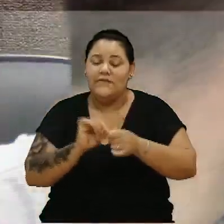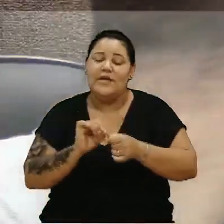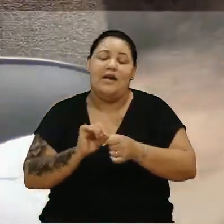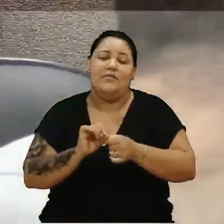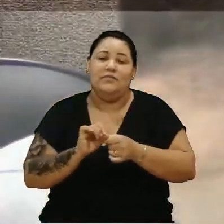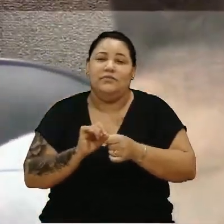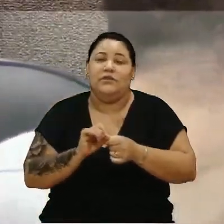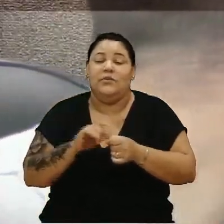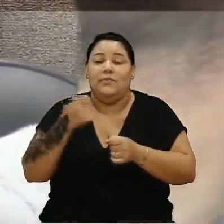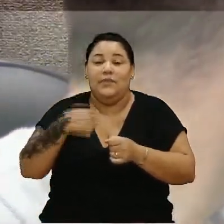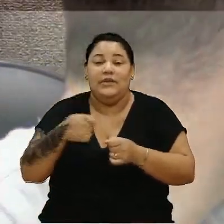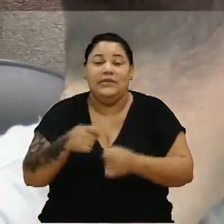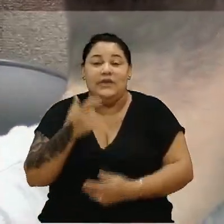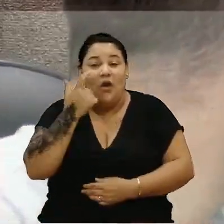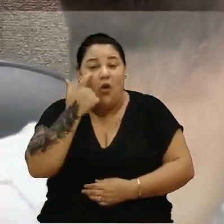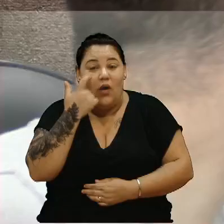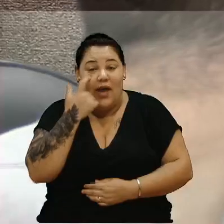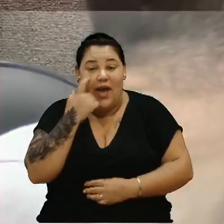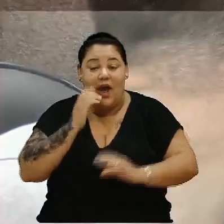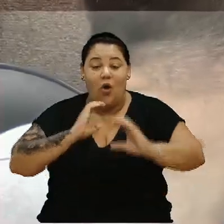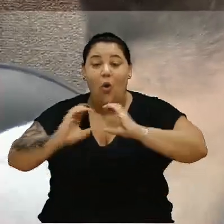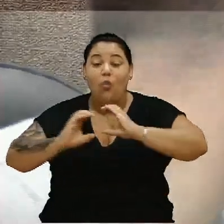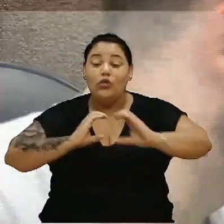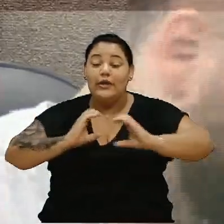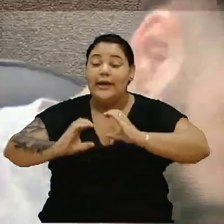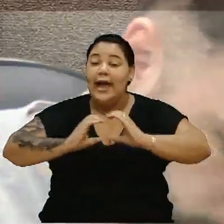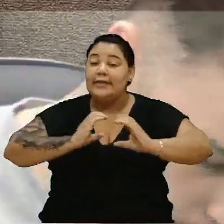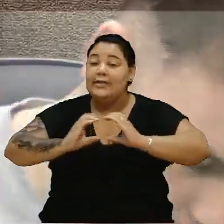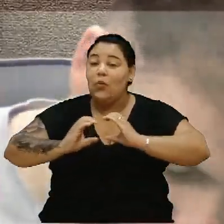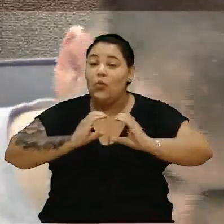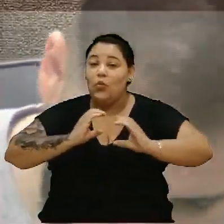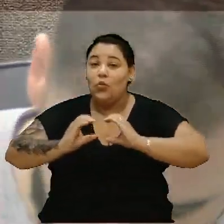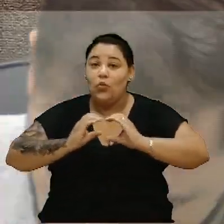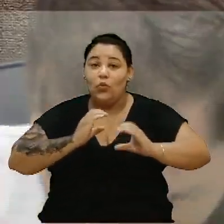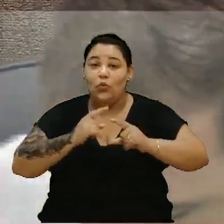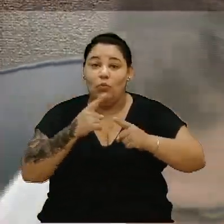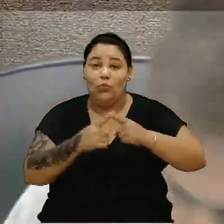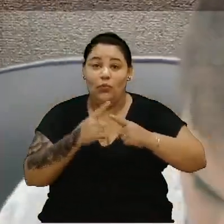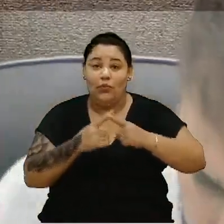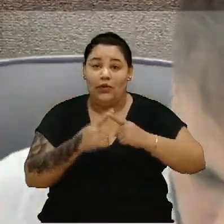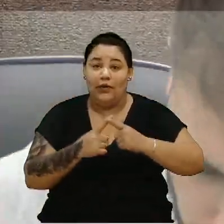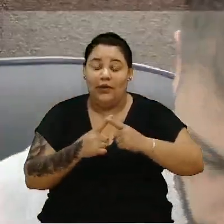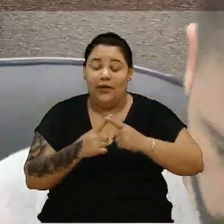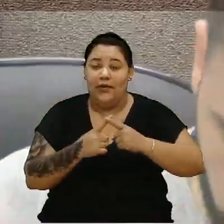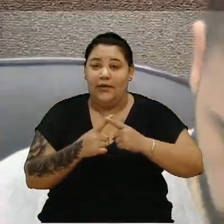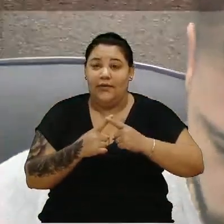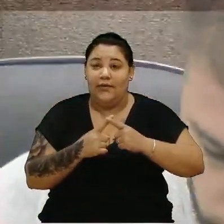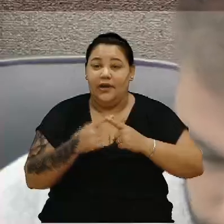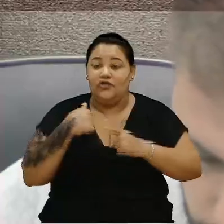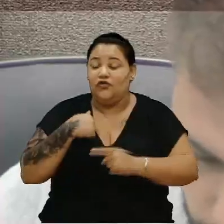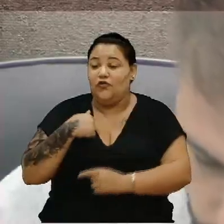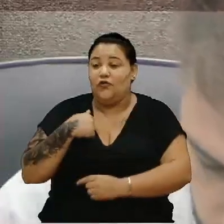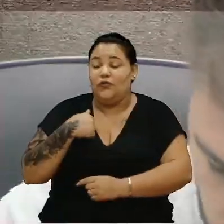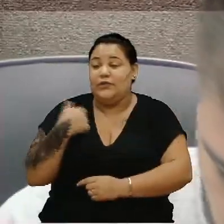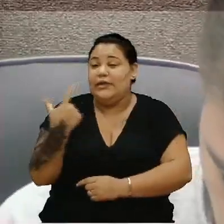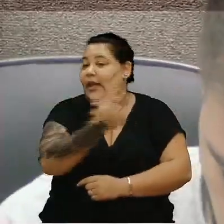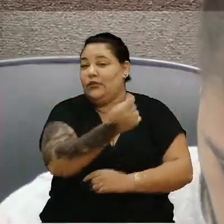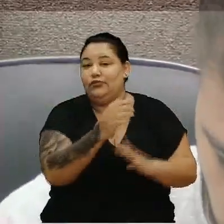que verificar realmente a questão da comunicação, porque parece que a gente foi para a rua, assim, me dá a impressão que a gente foi para a